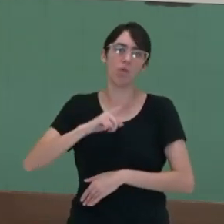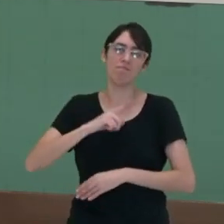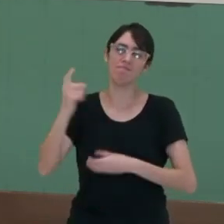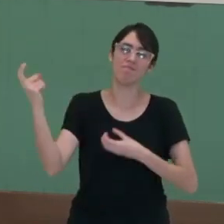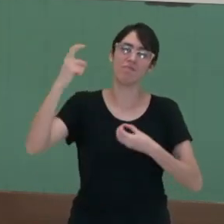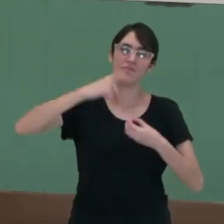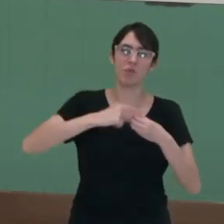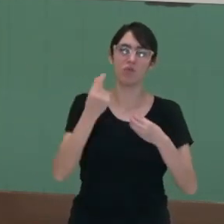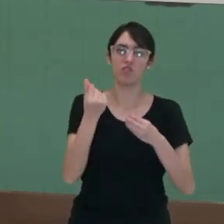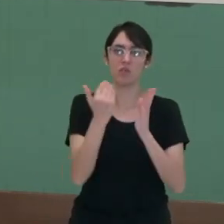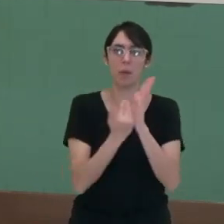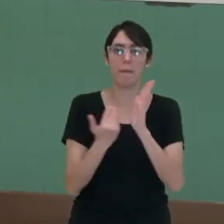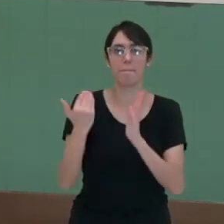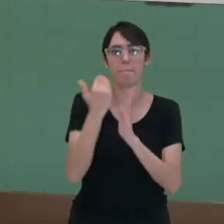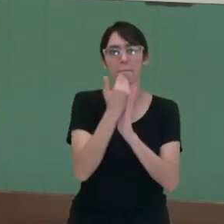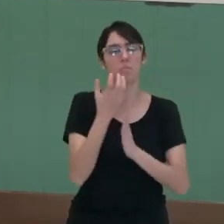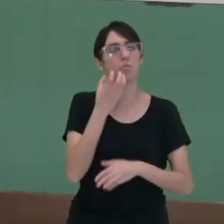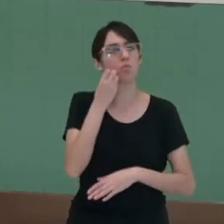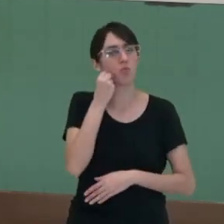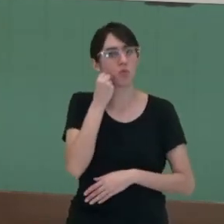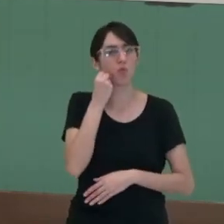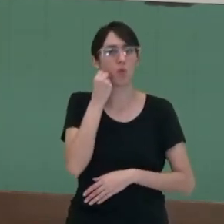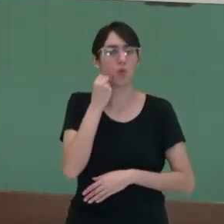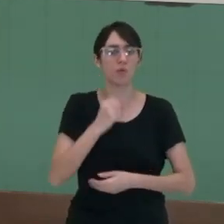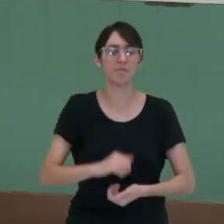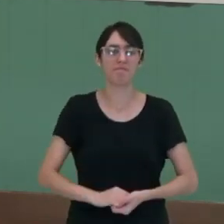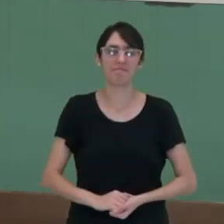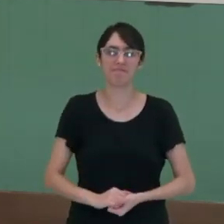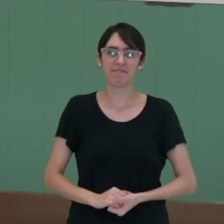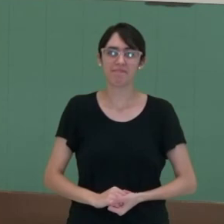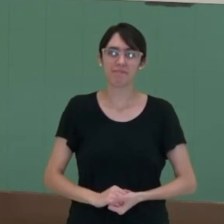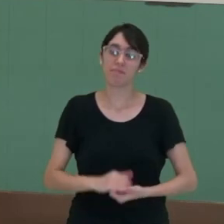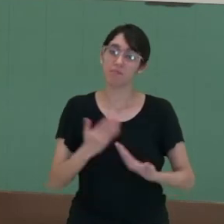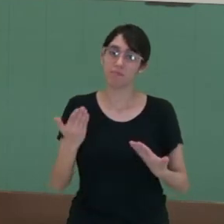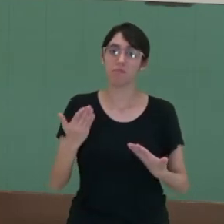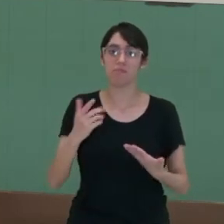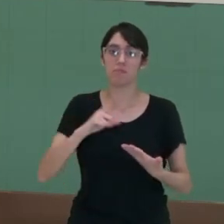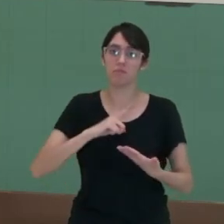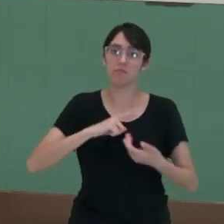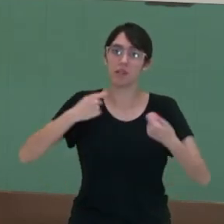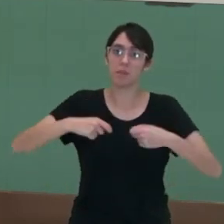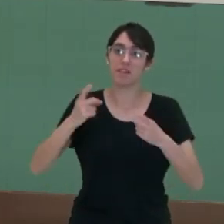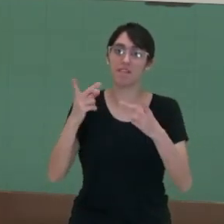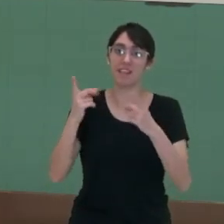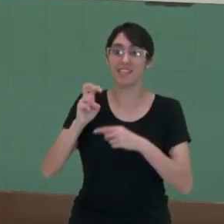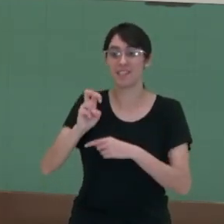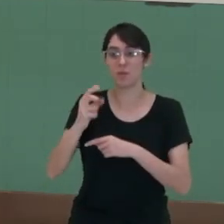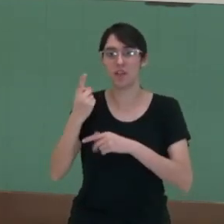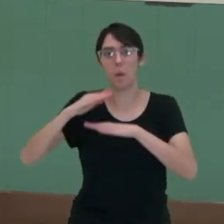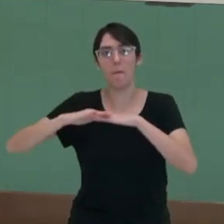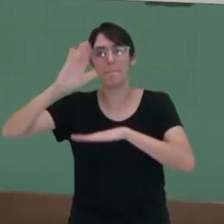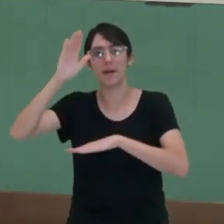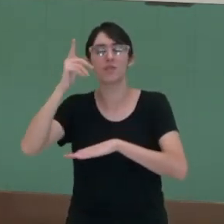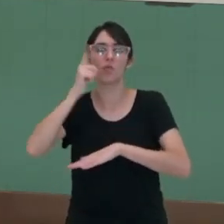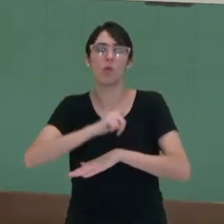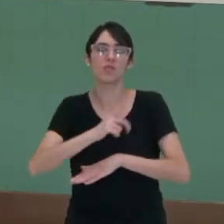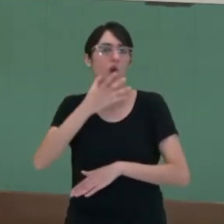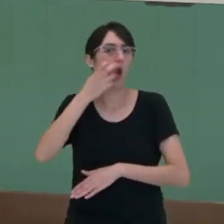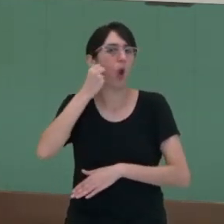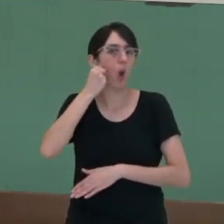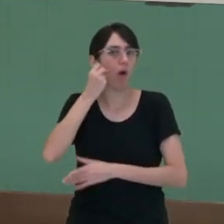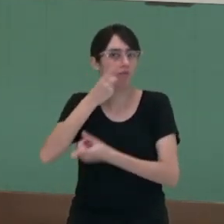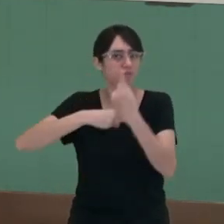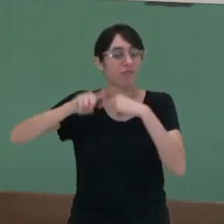ter lucro em cima dessa fabricação que ele teve ou da venda que ele teve, tá ok? Que é exatamente o